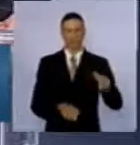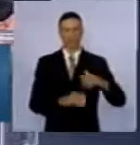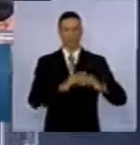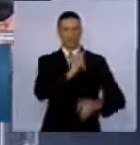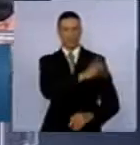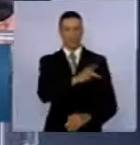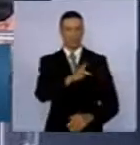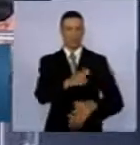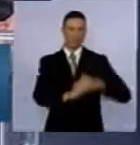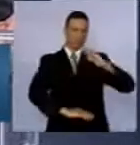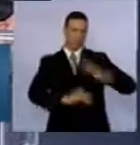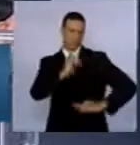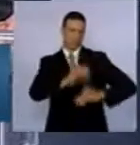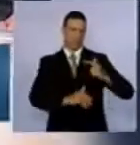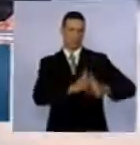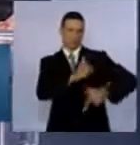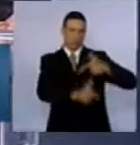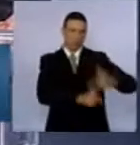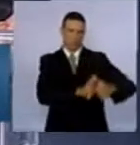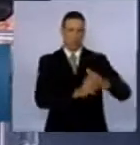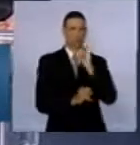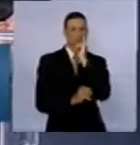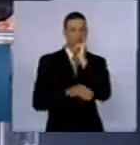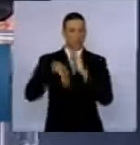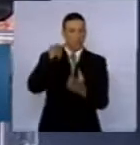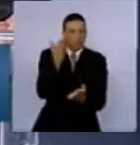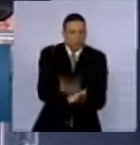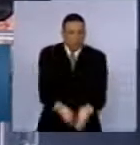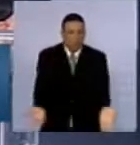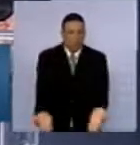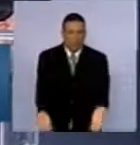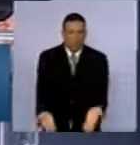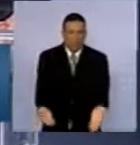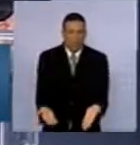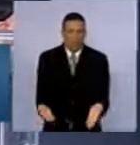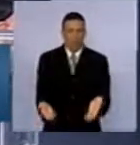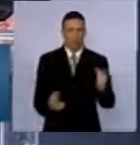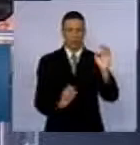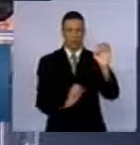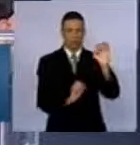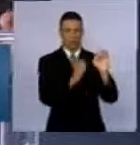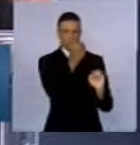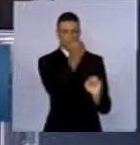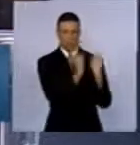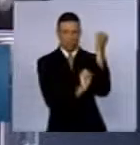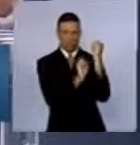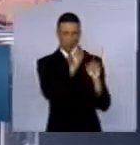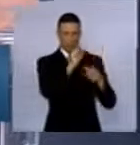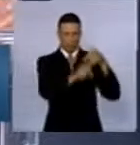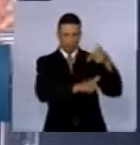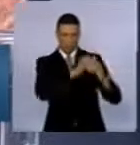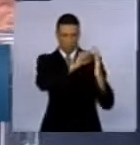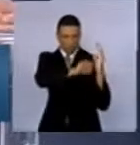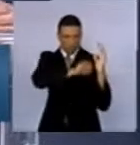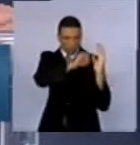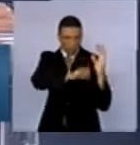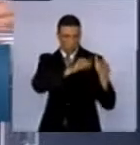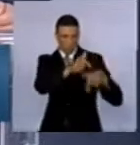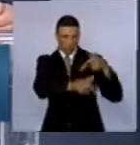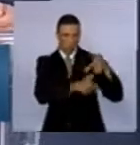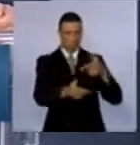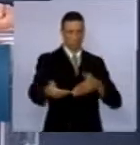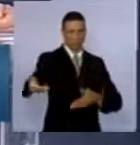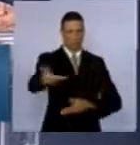profissionais e talento ainda existente. Hoje, as nossas produtoras, que também, ao mesmo tempo, elas